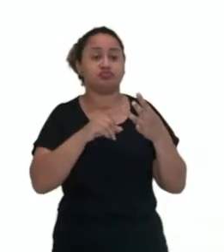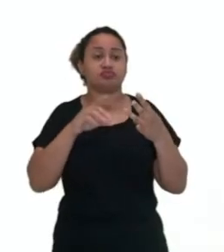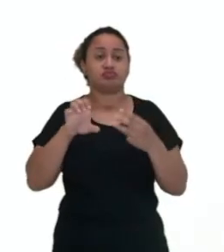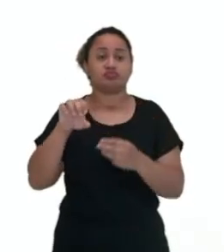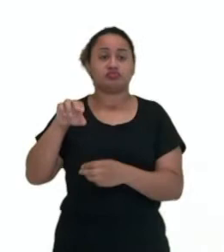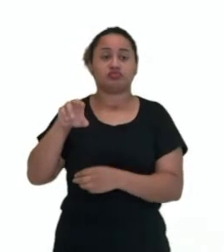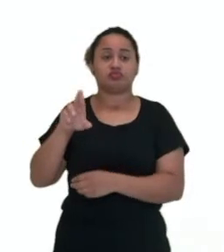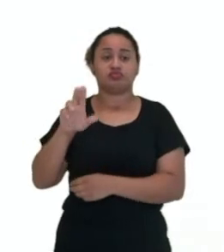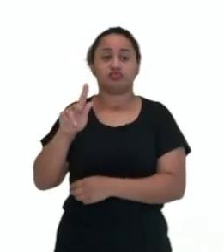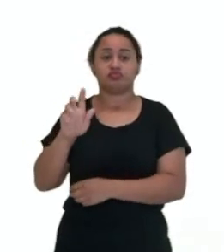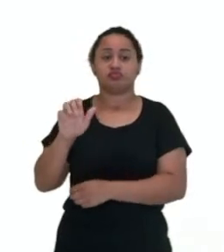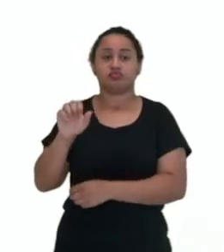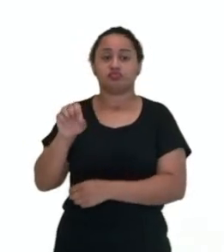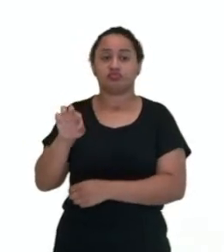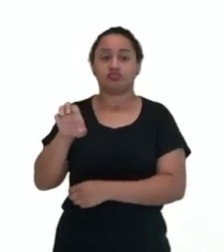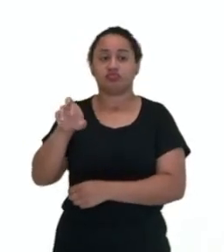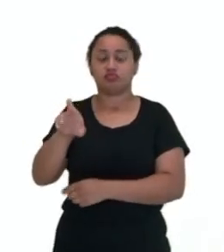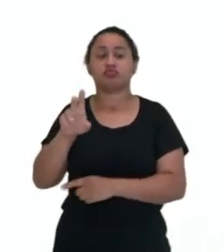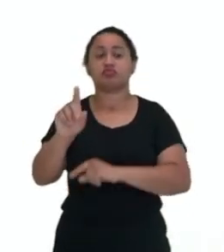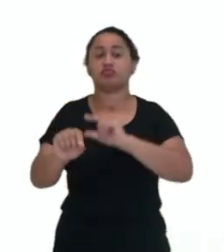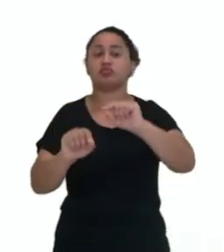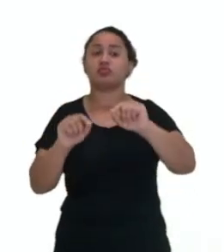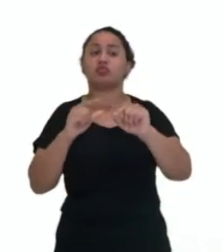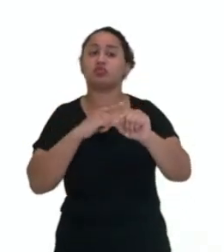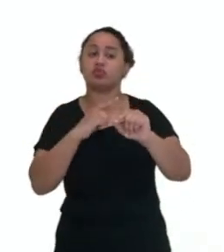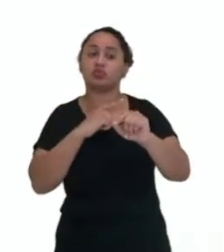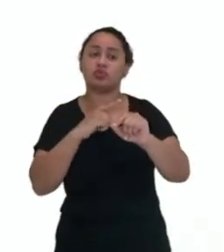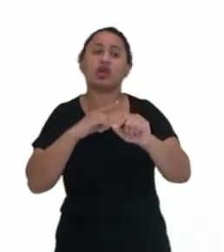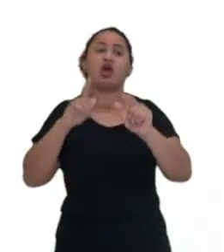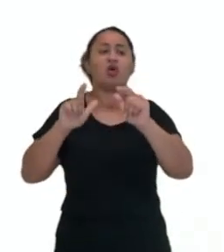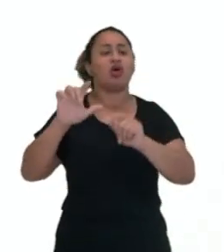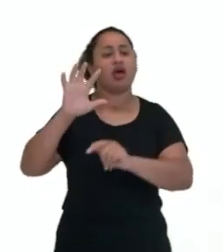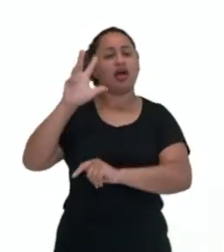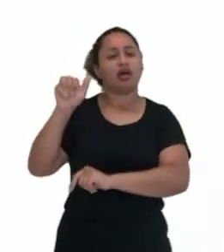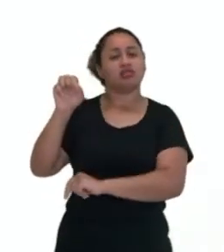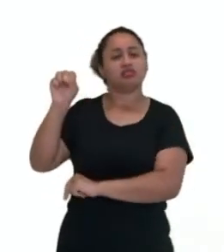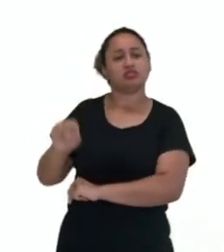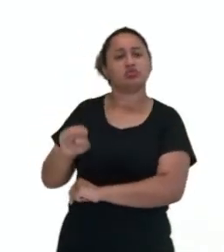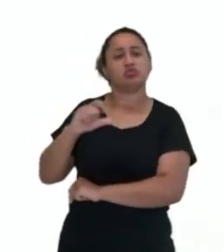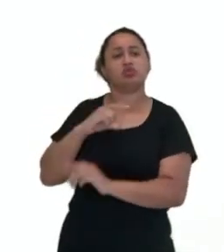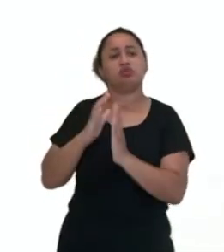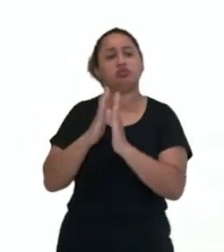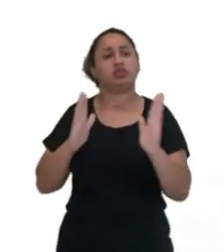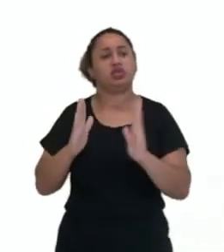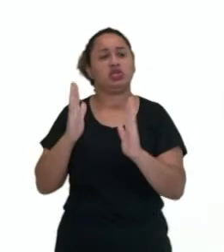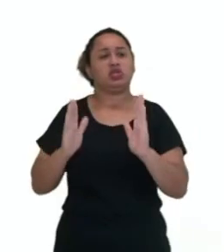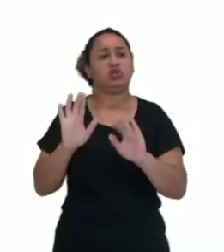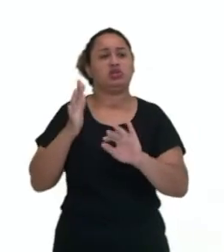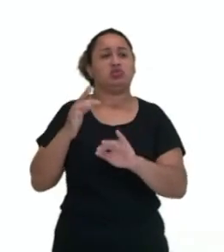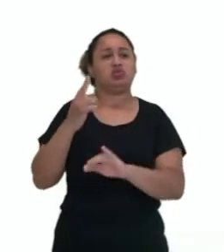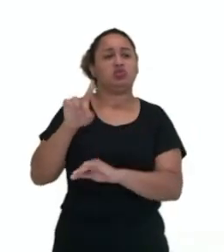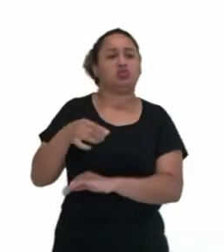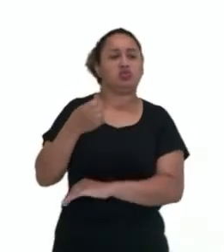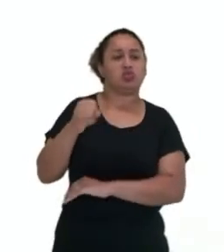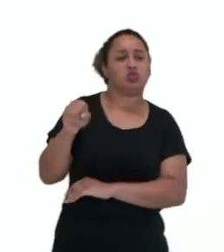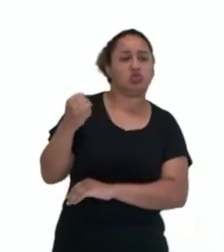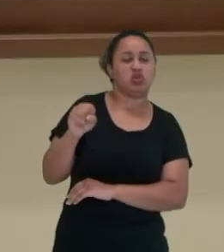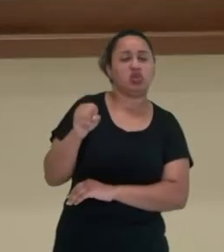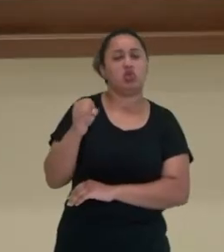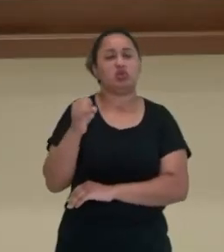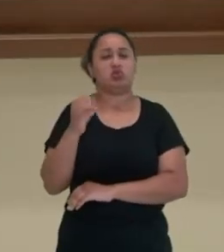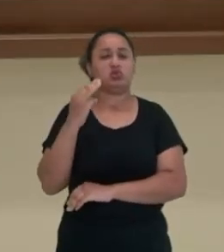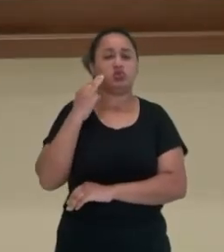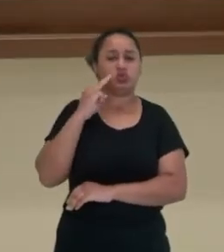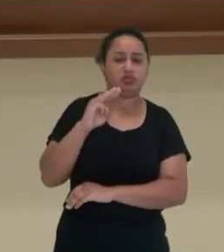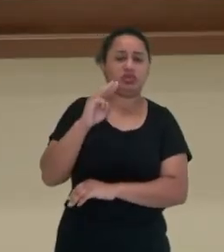espécie de hominídeo descrita a partir de restos, na região da África do Sul, com uma idade estimada entre 0,8 em 1 milhão de